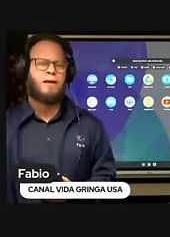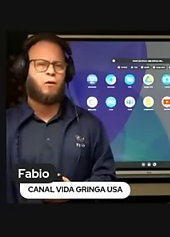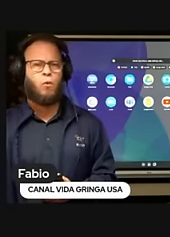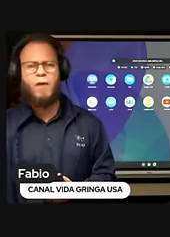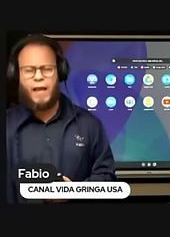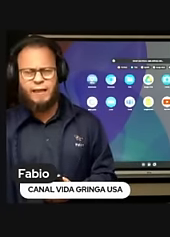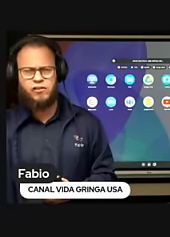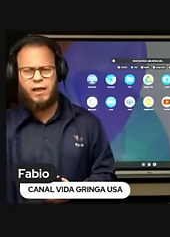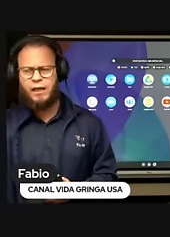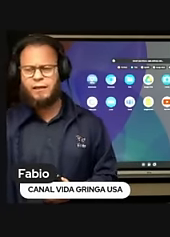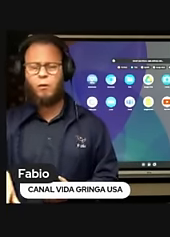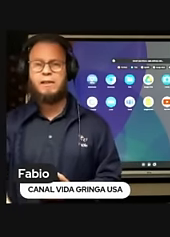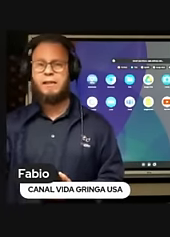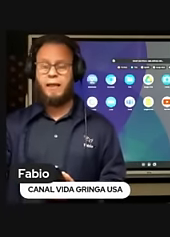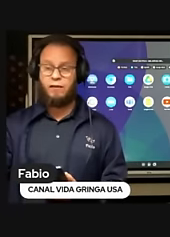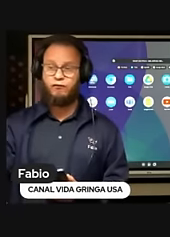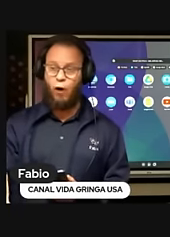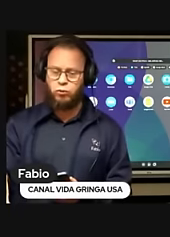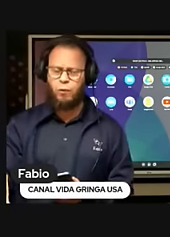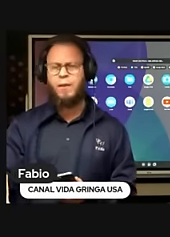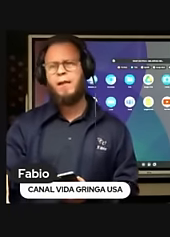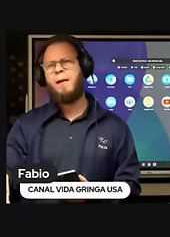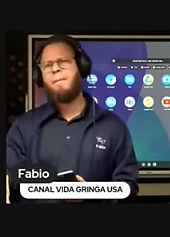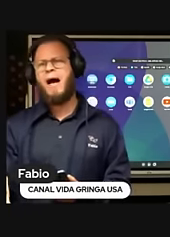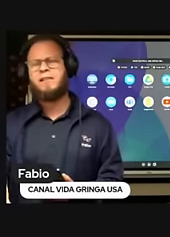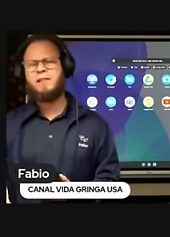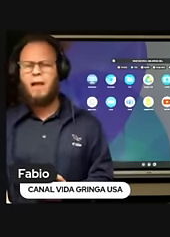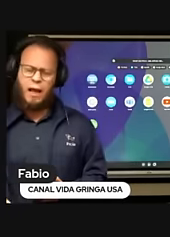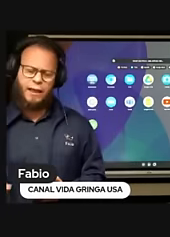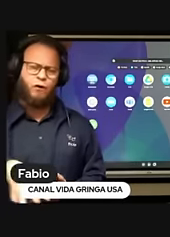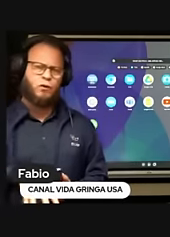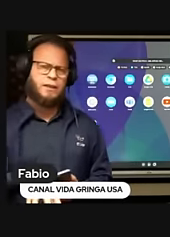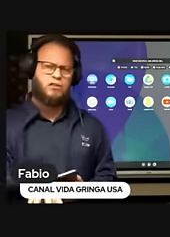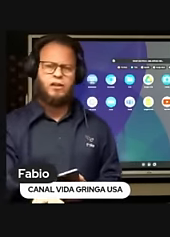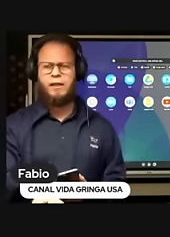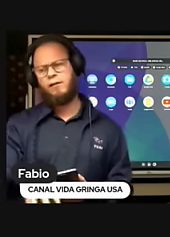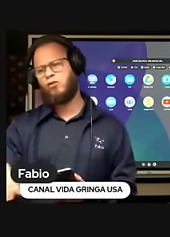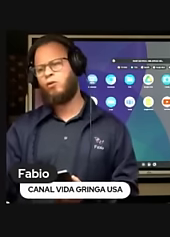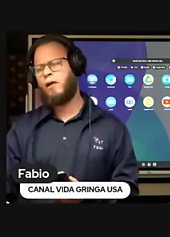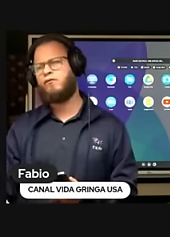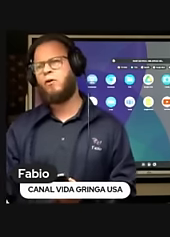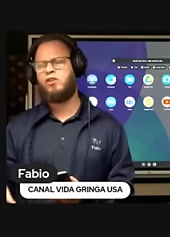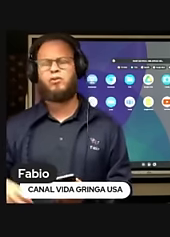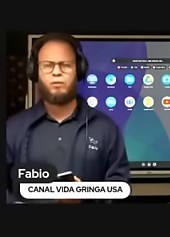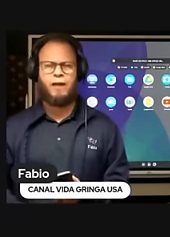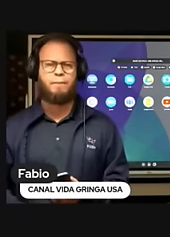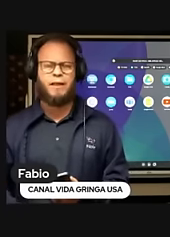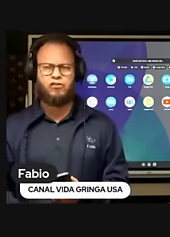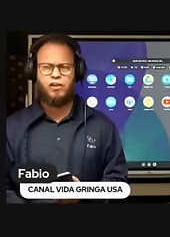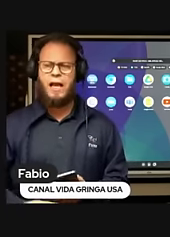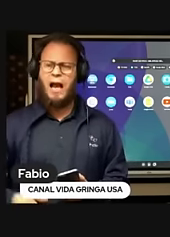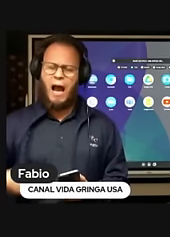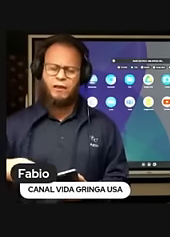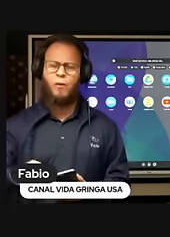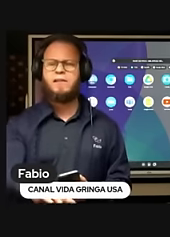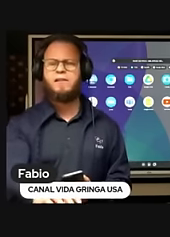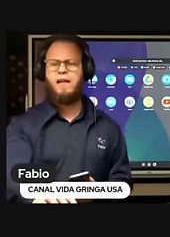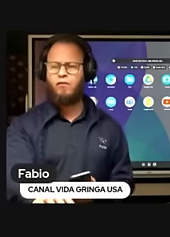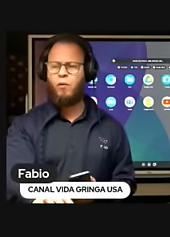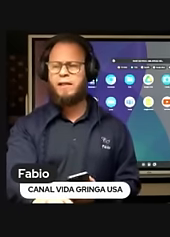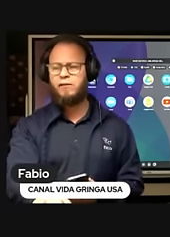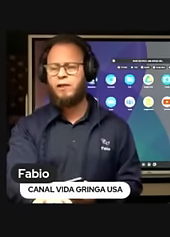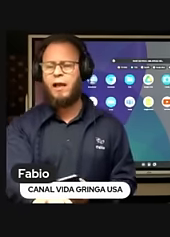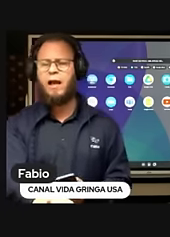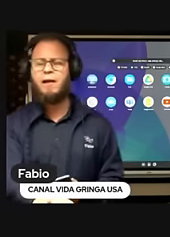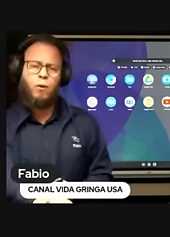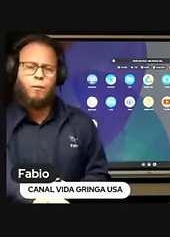feita com eles. Então eles se revoltam, mas a revolta da direita, junto com a revolta de toda a mídia, aí o STF